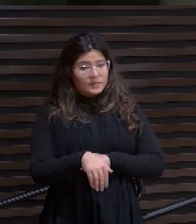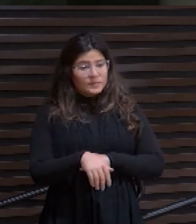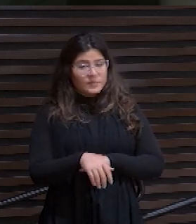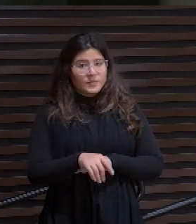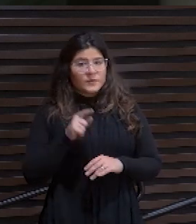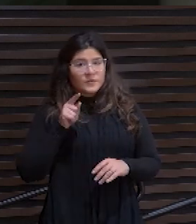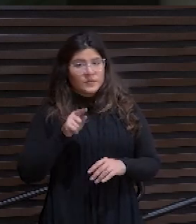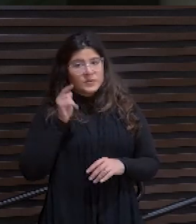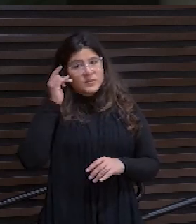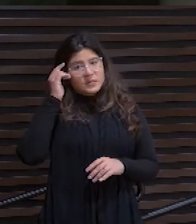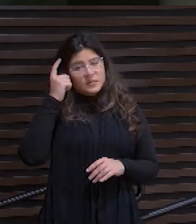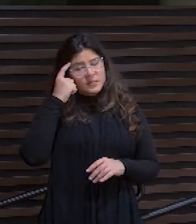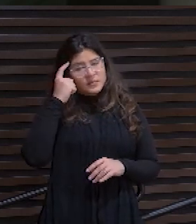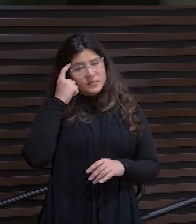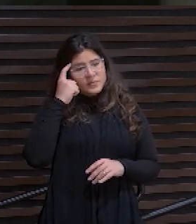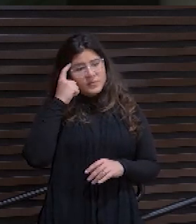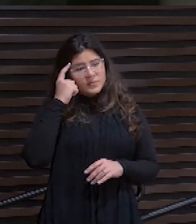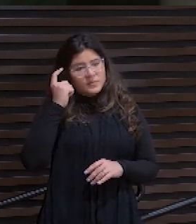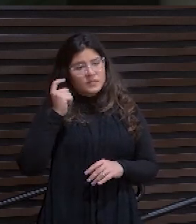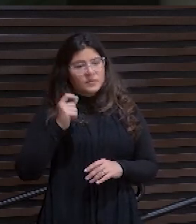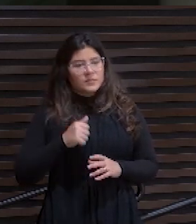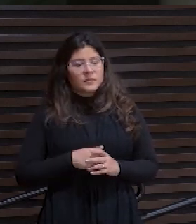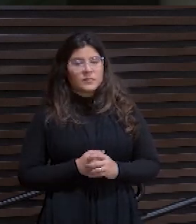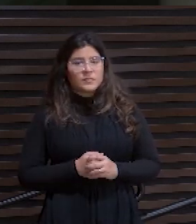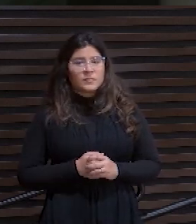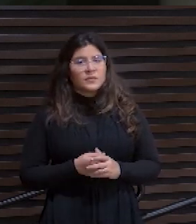eu sou remendado ou sou renascido de fato?